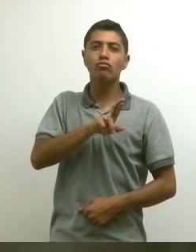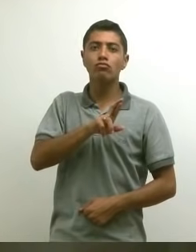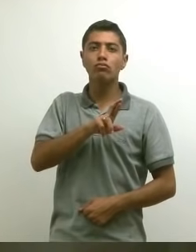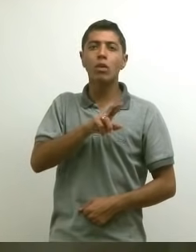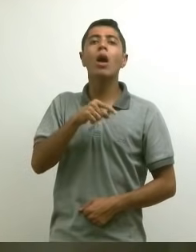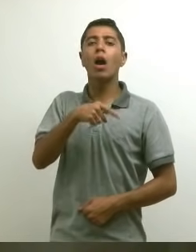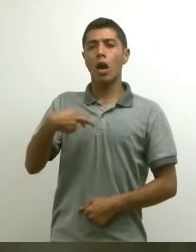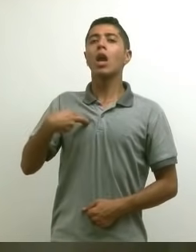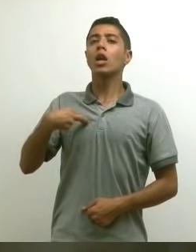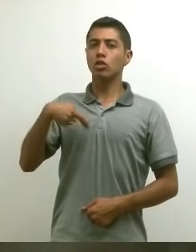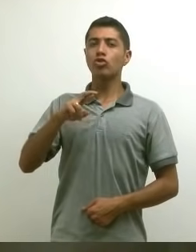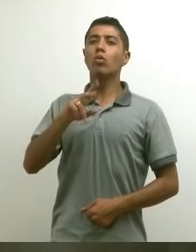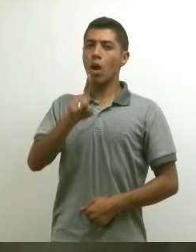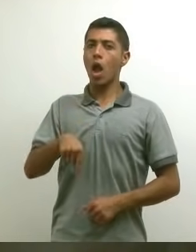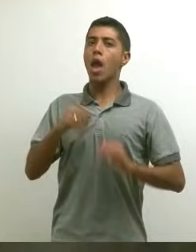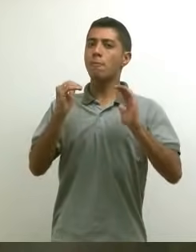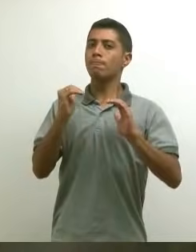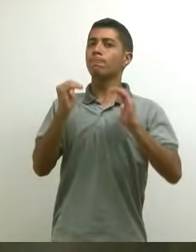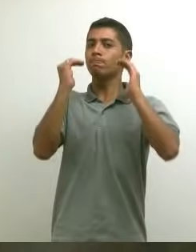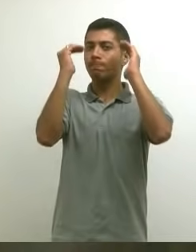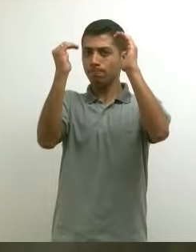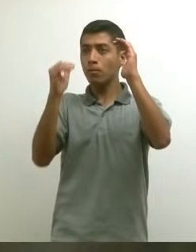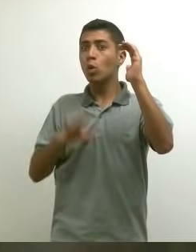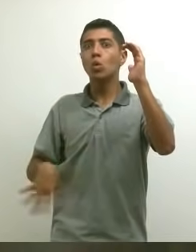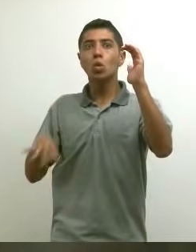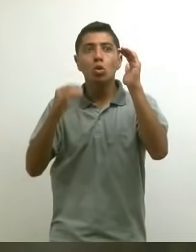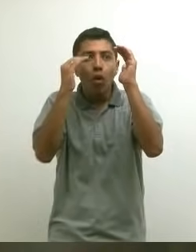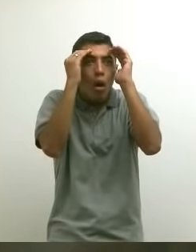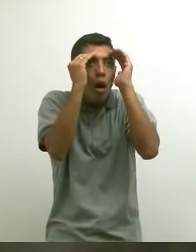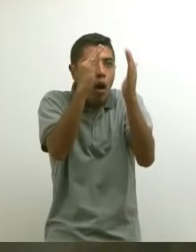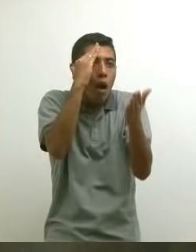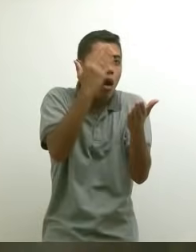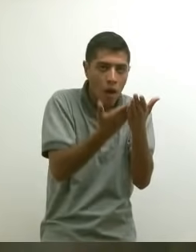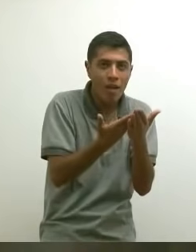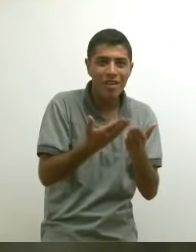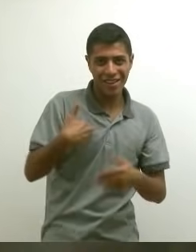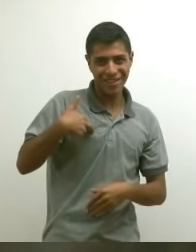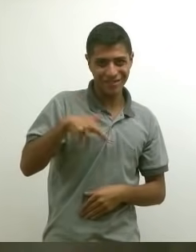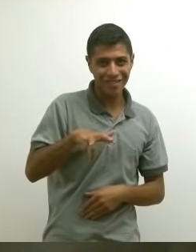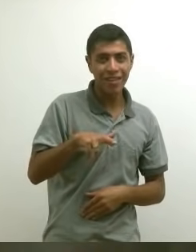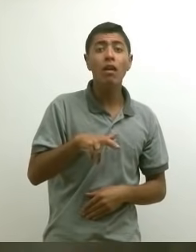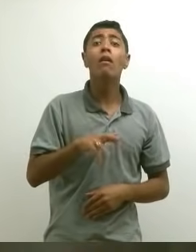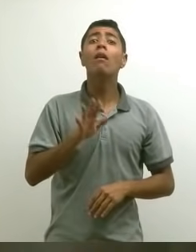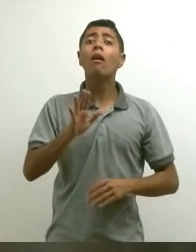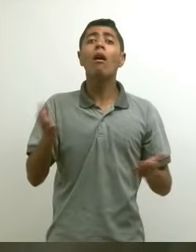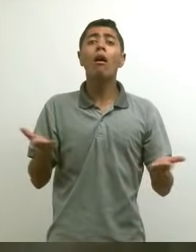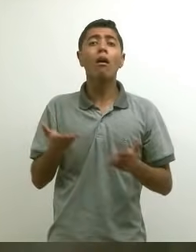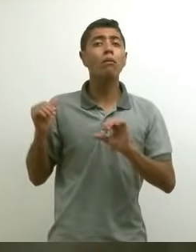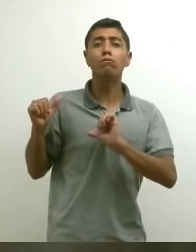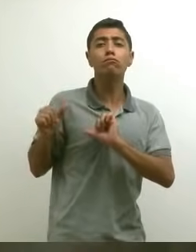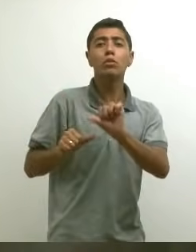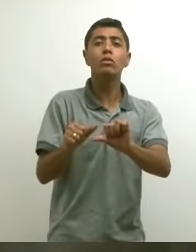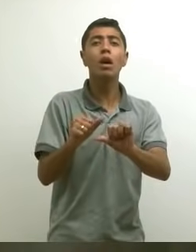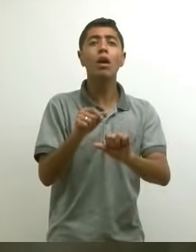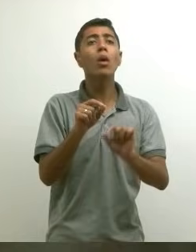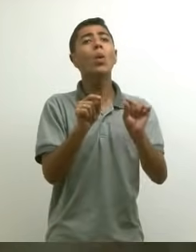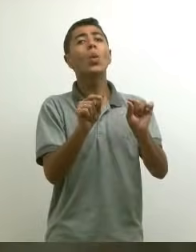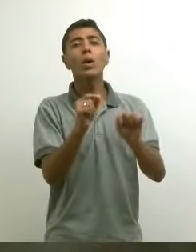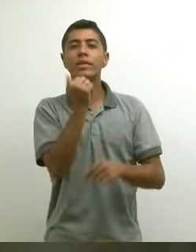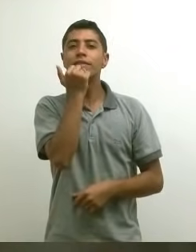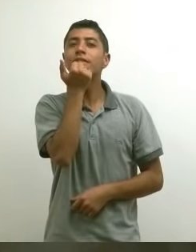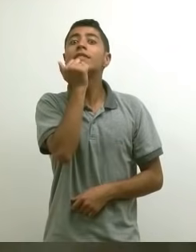mas é o poder que a gente tem acho que a gente tem que fazer pesquisa e tem que comprovar essas mudanças shiloh